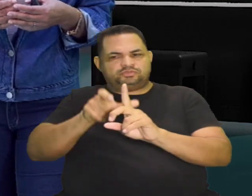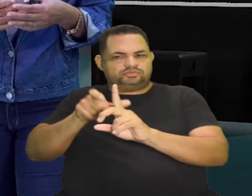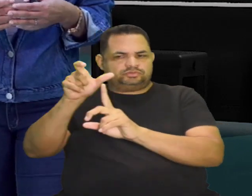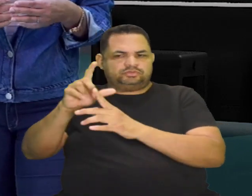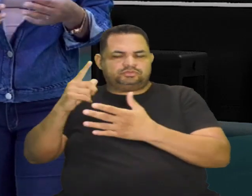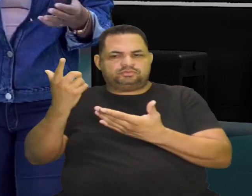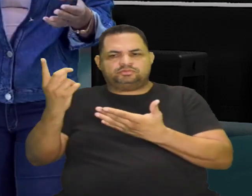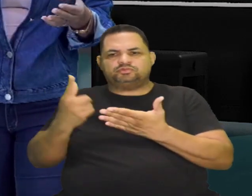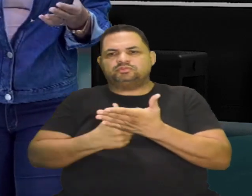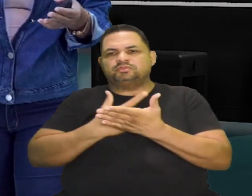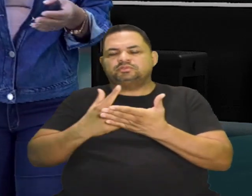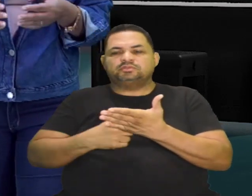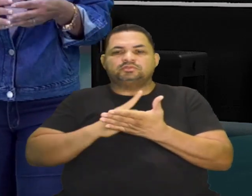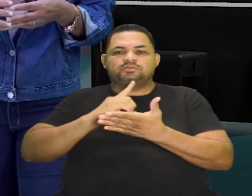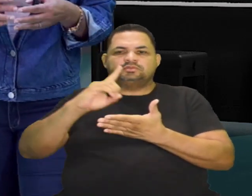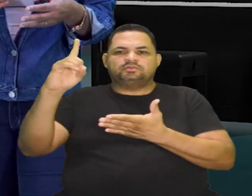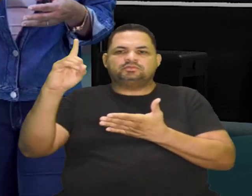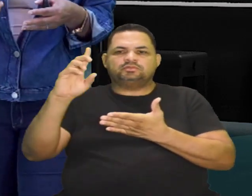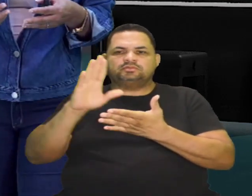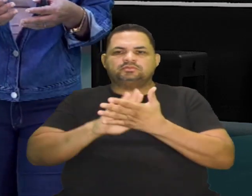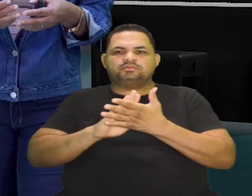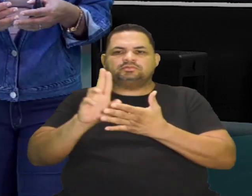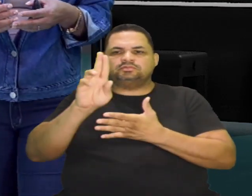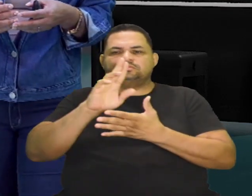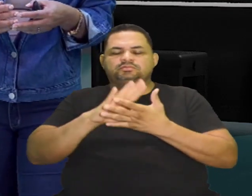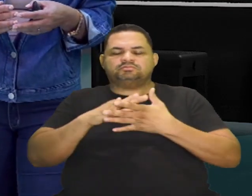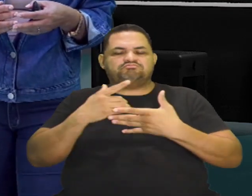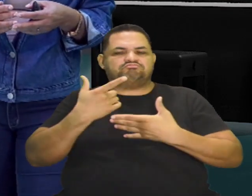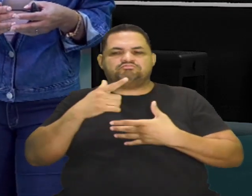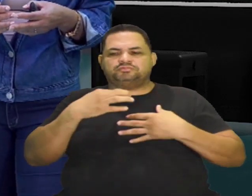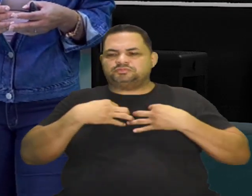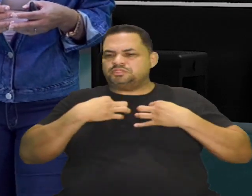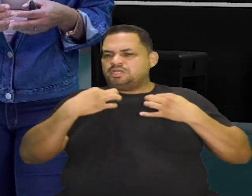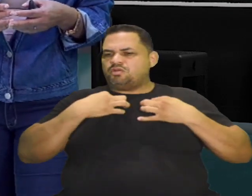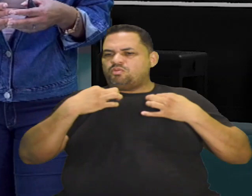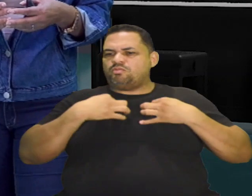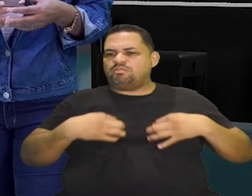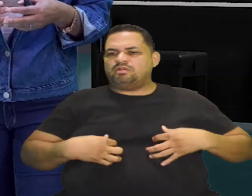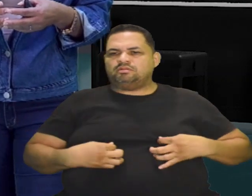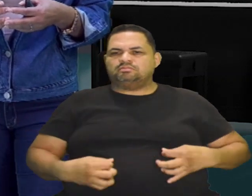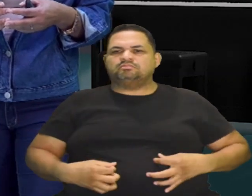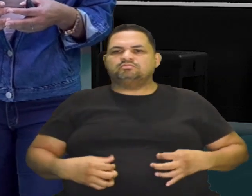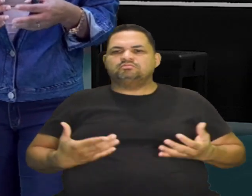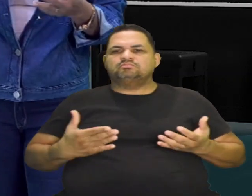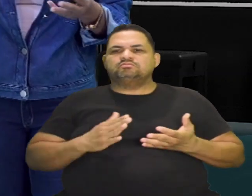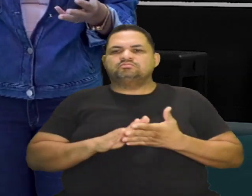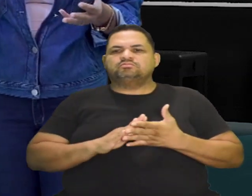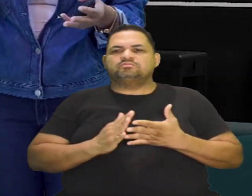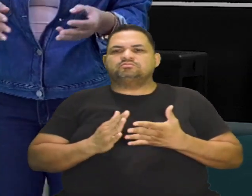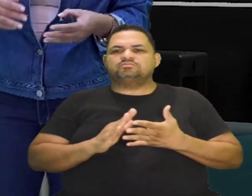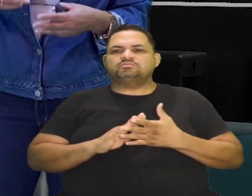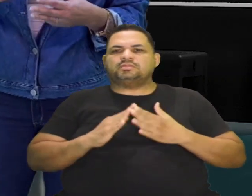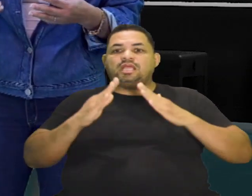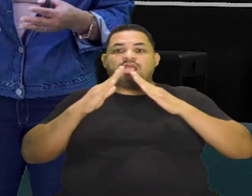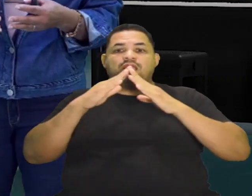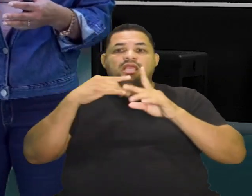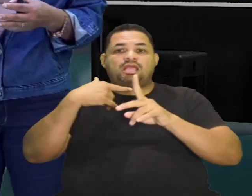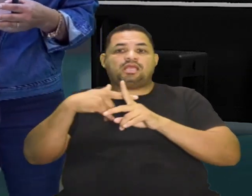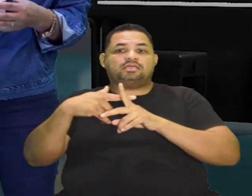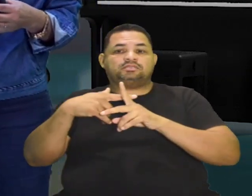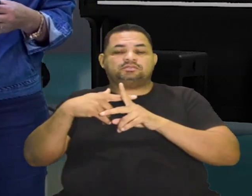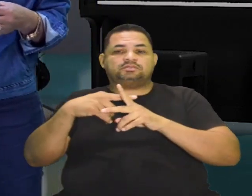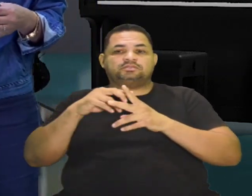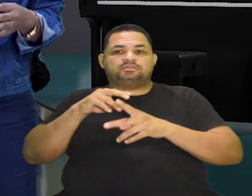Porém, ele fez com nu, né? A maioria dos personagens eram nus. Então, o clero, né, o Vaticano,